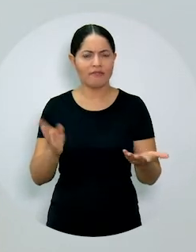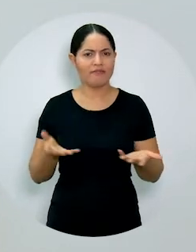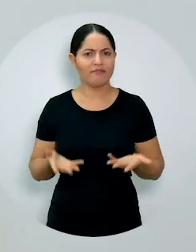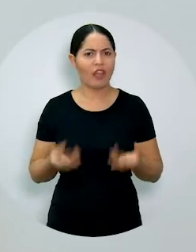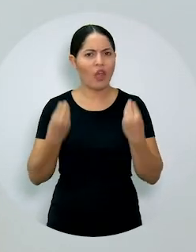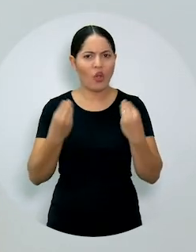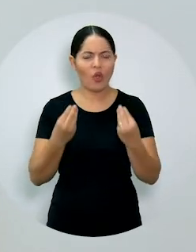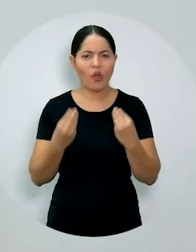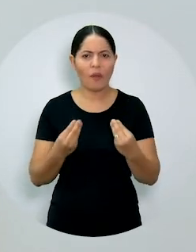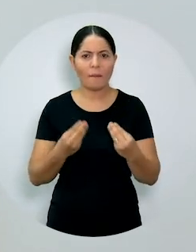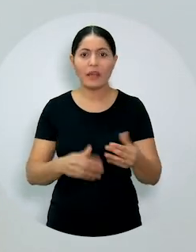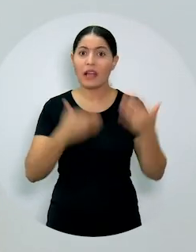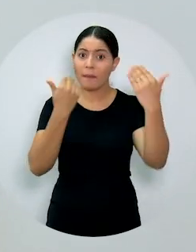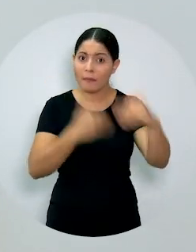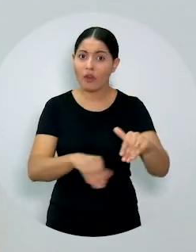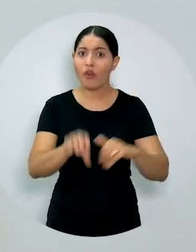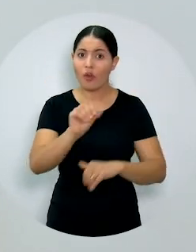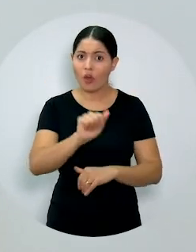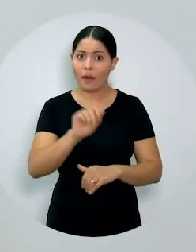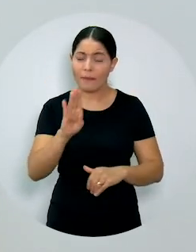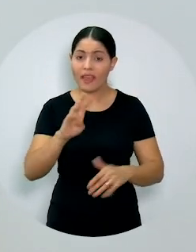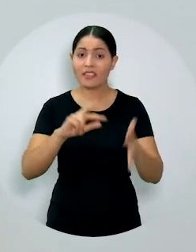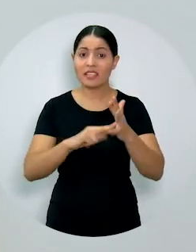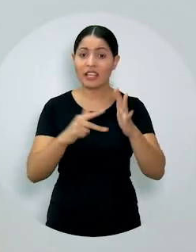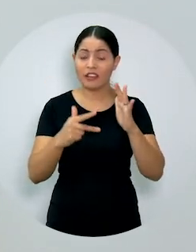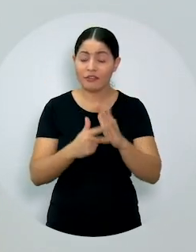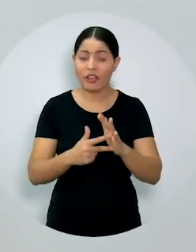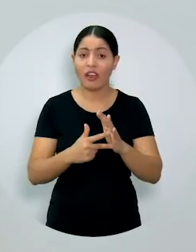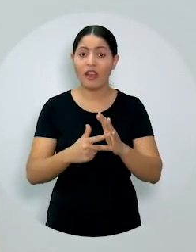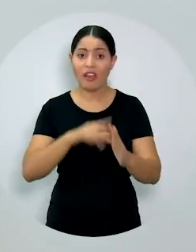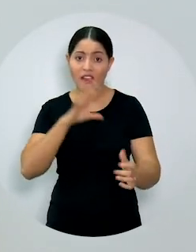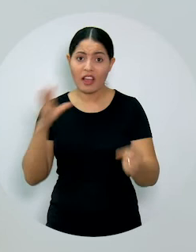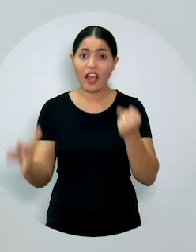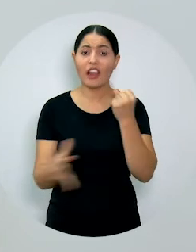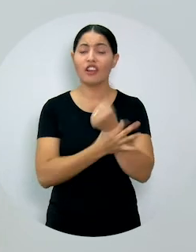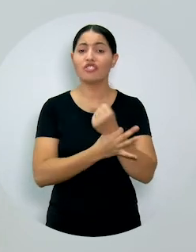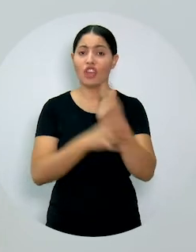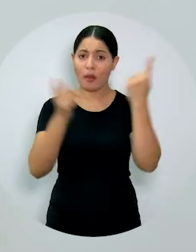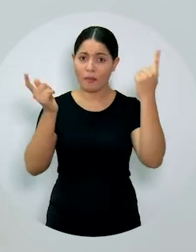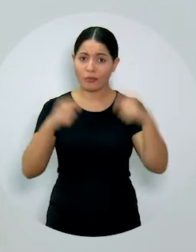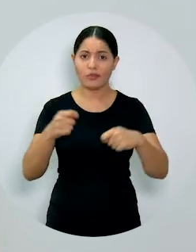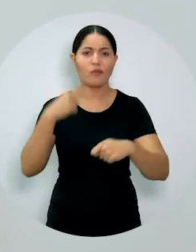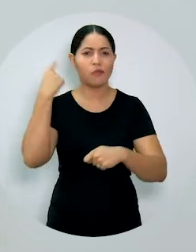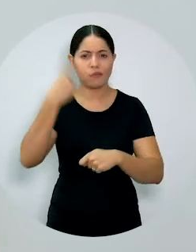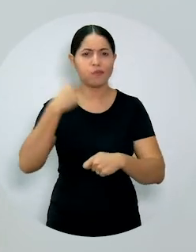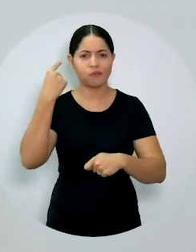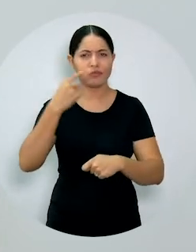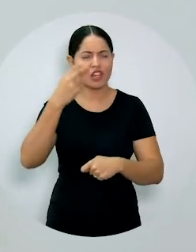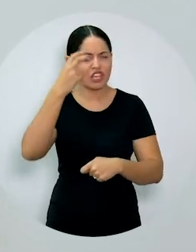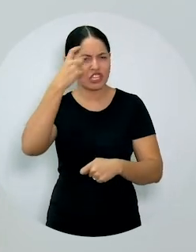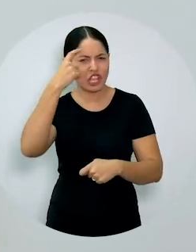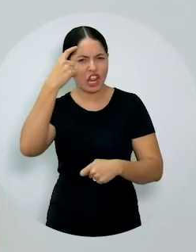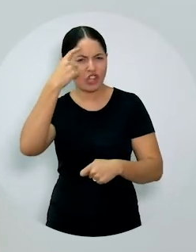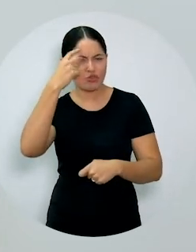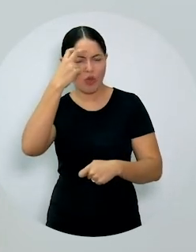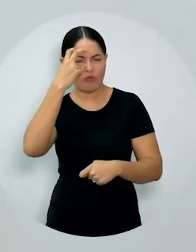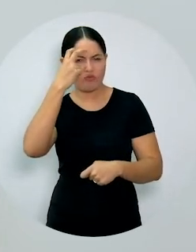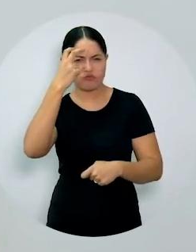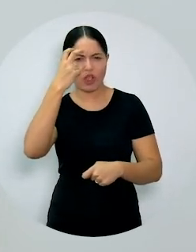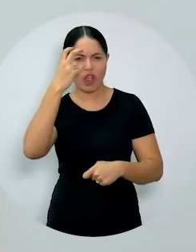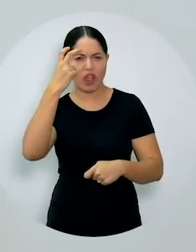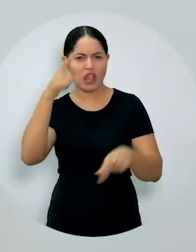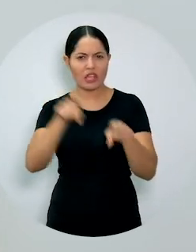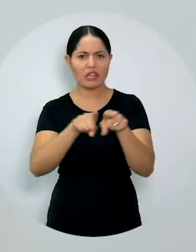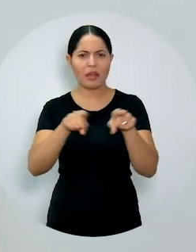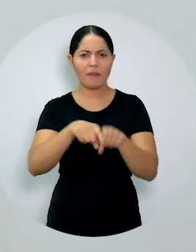exame de ordem é a garantia de que os advogados têm um nível intelectual e moral